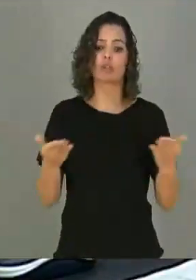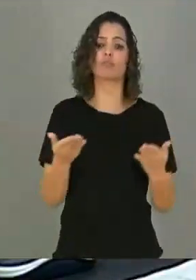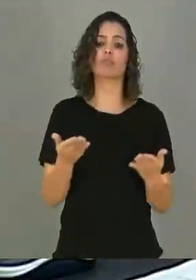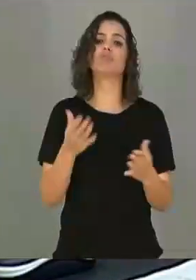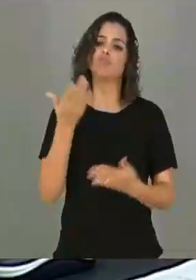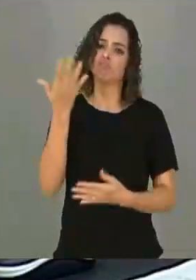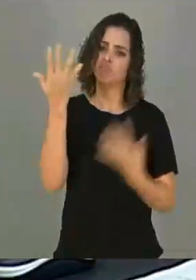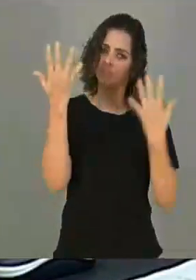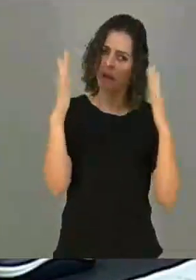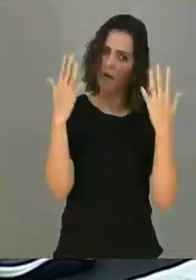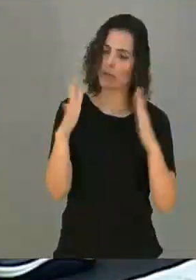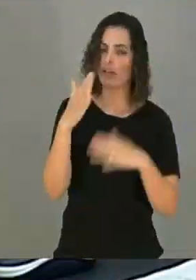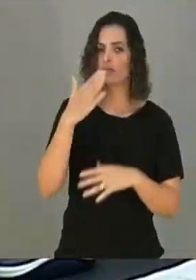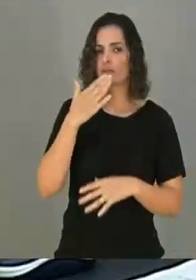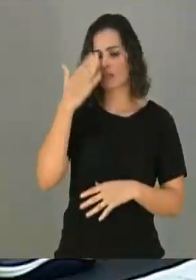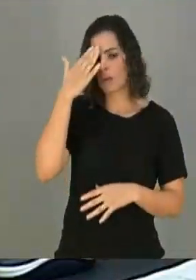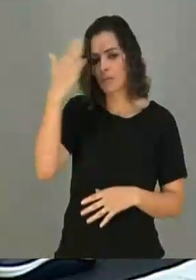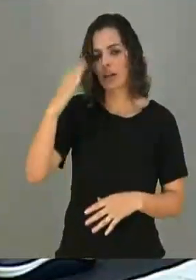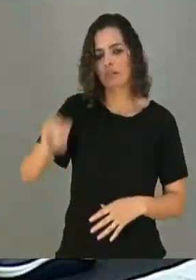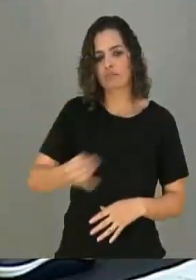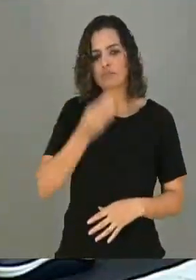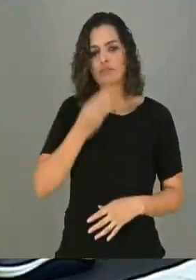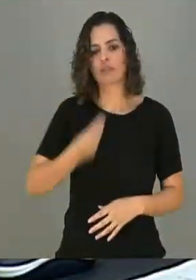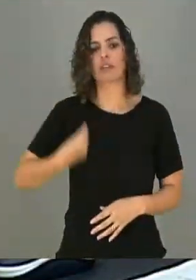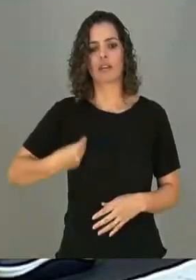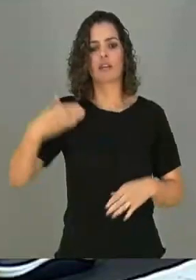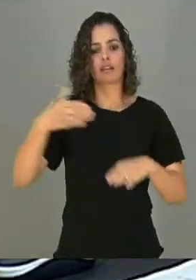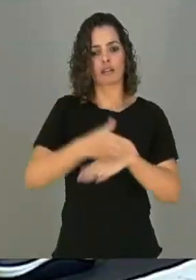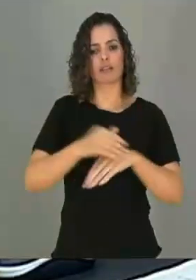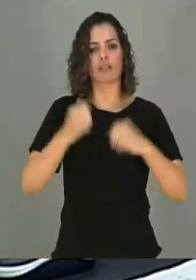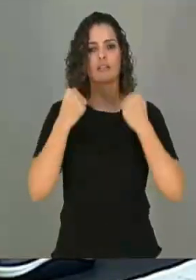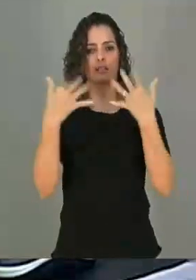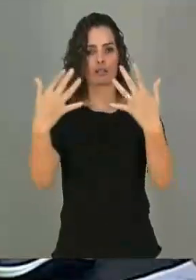mais uma vez, parabéns e obrigado pela oportunidade de estar participando dessa sessão histórica.